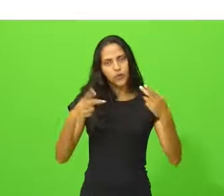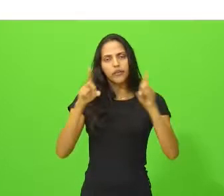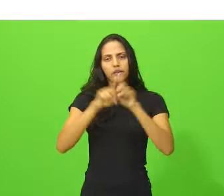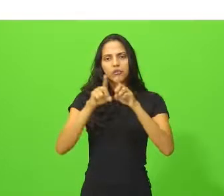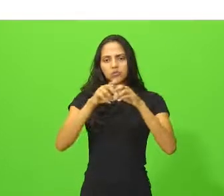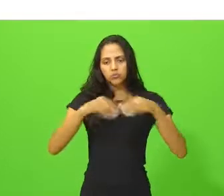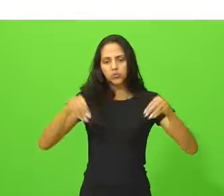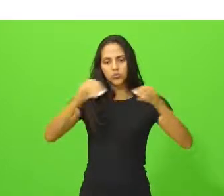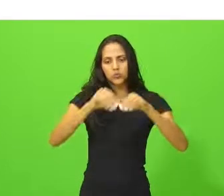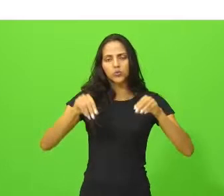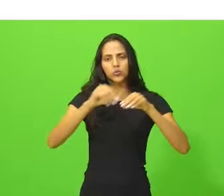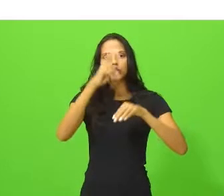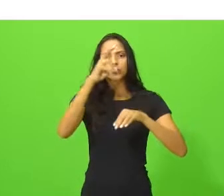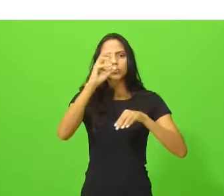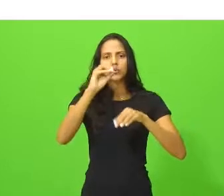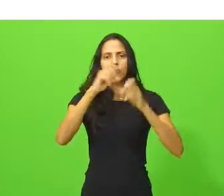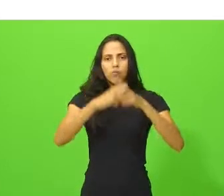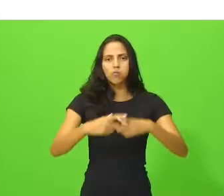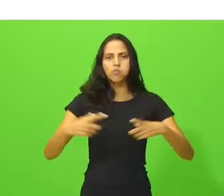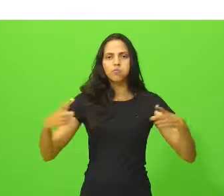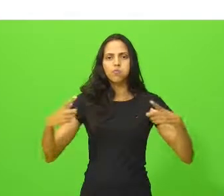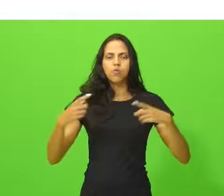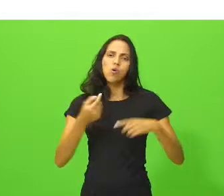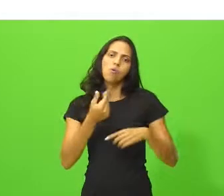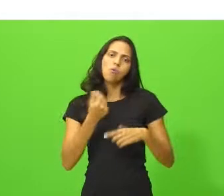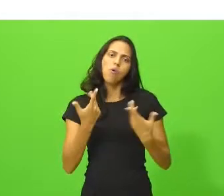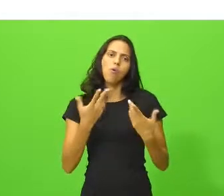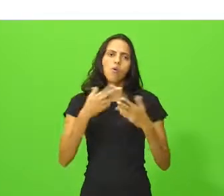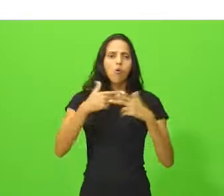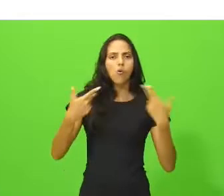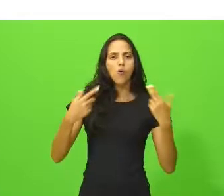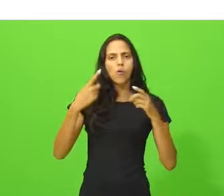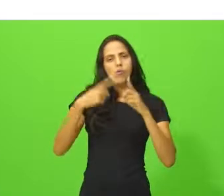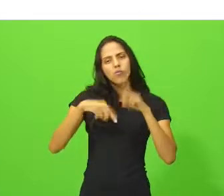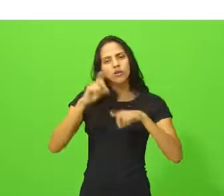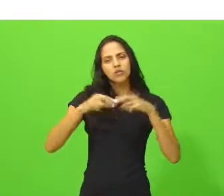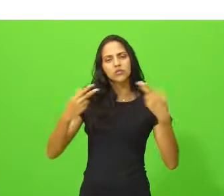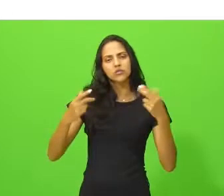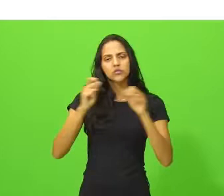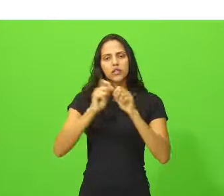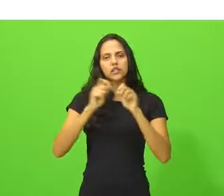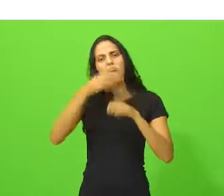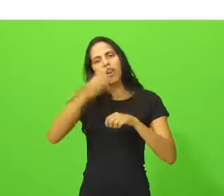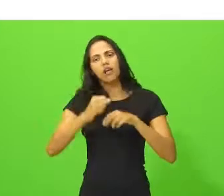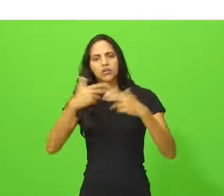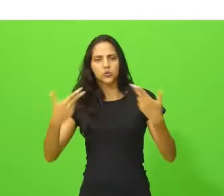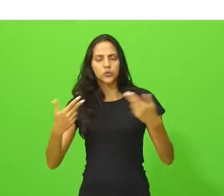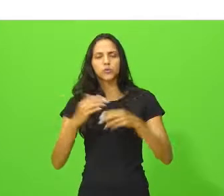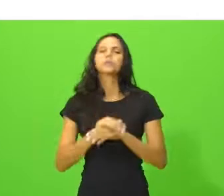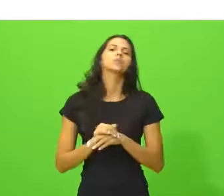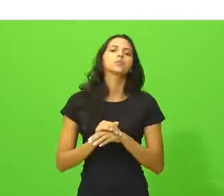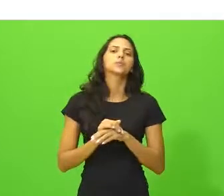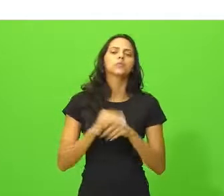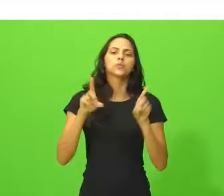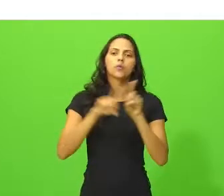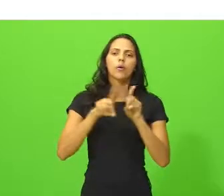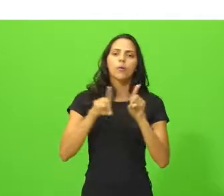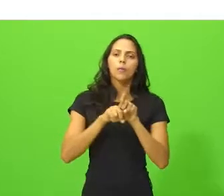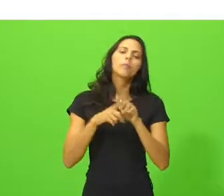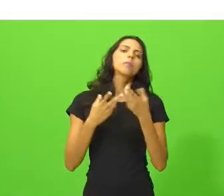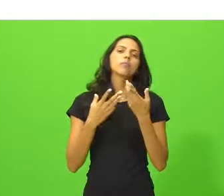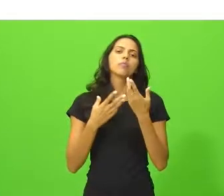hectares de pastos são pouco produtivos. Enquanto o custo médio para aumentar a produtividade de 1 hectare